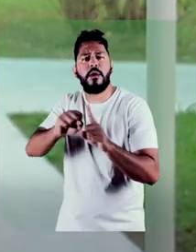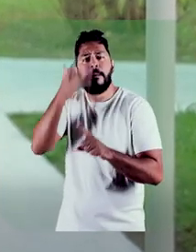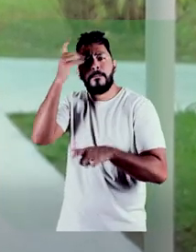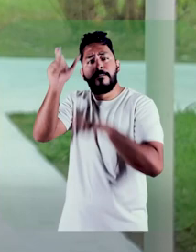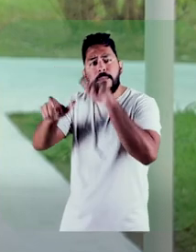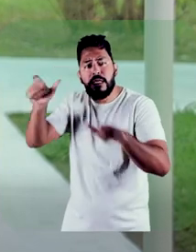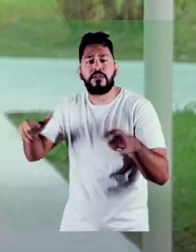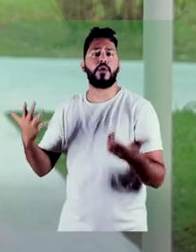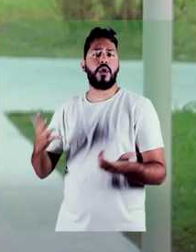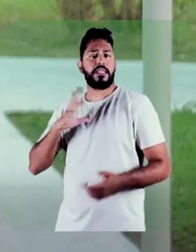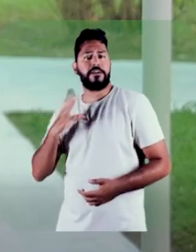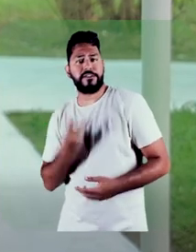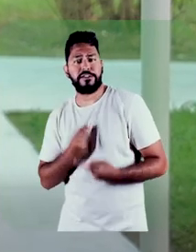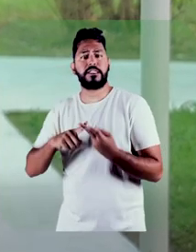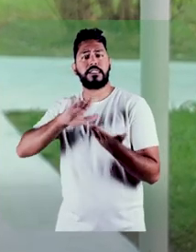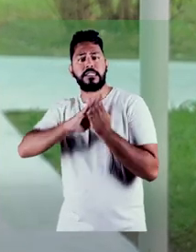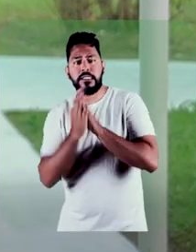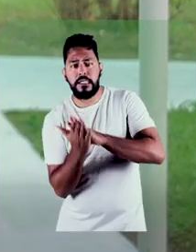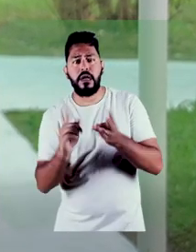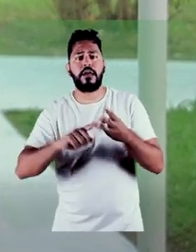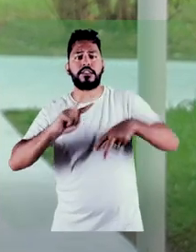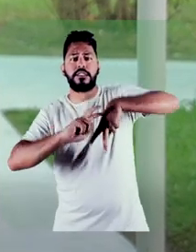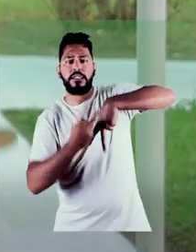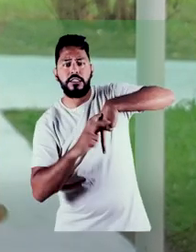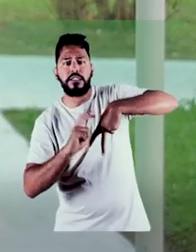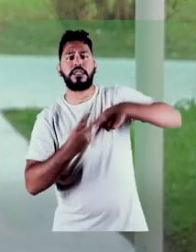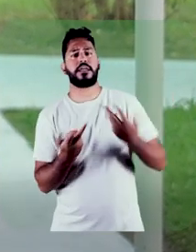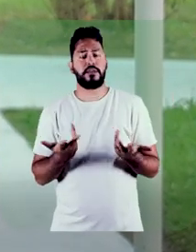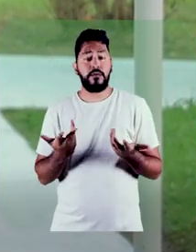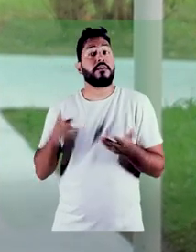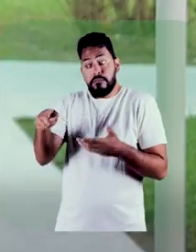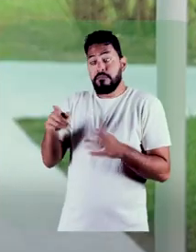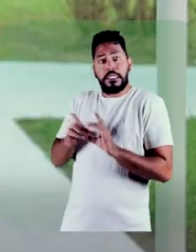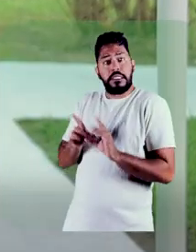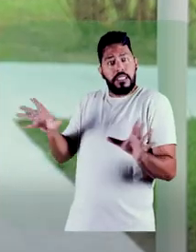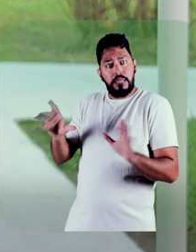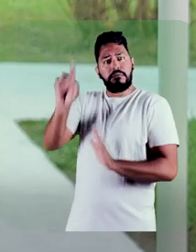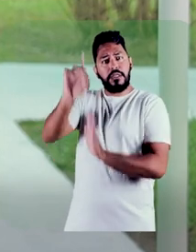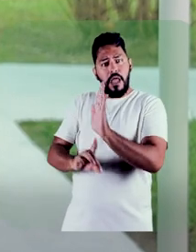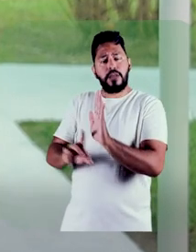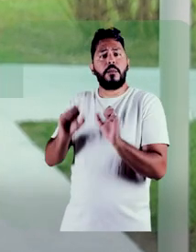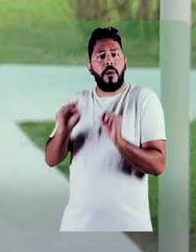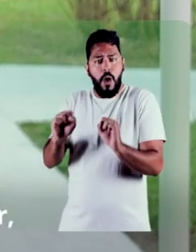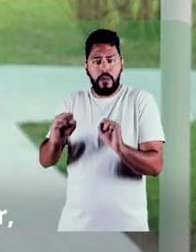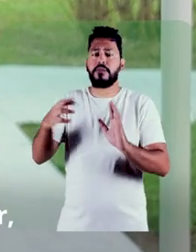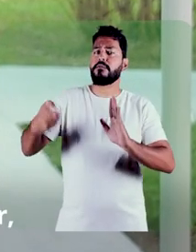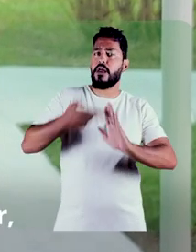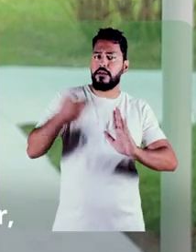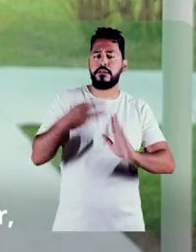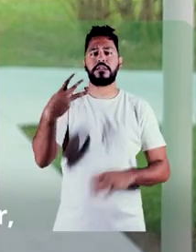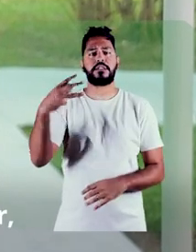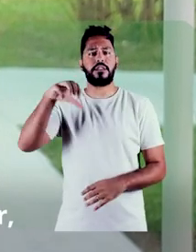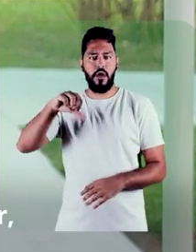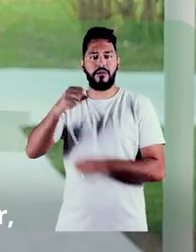se autodenominam travestis, transexuais, transgêneros e intersexual. Esse direito é regulamentado pela